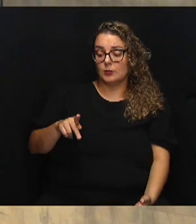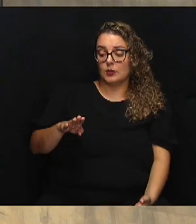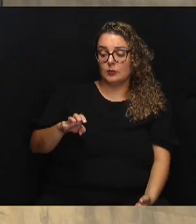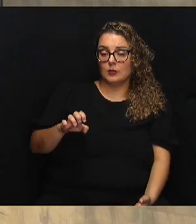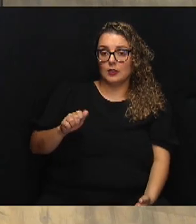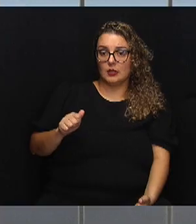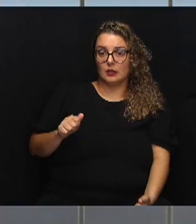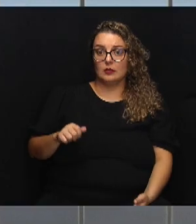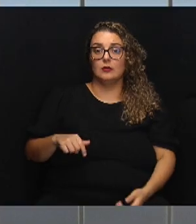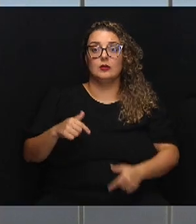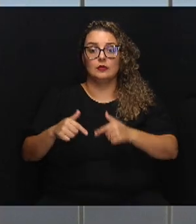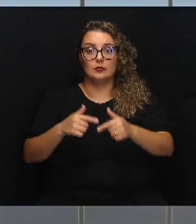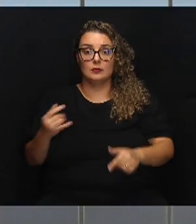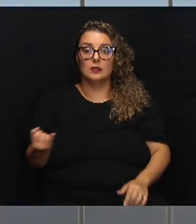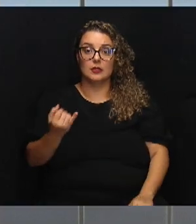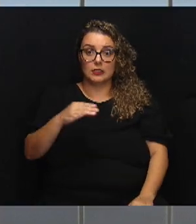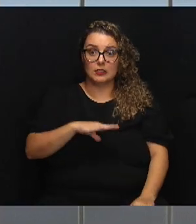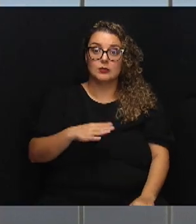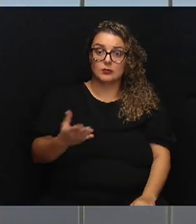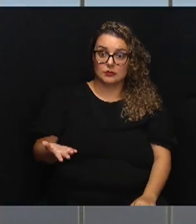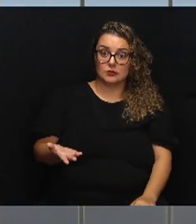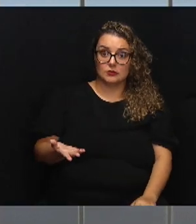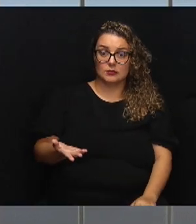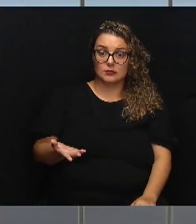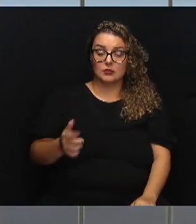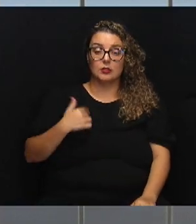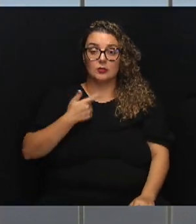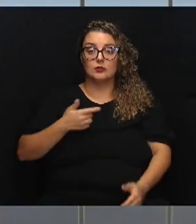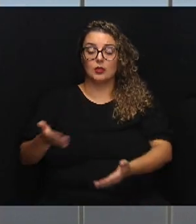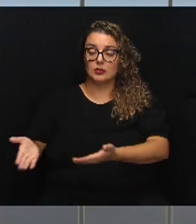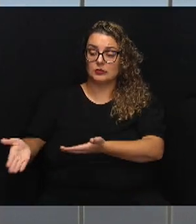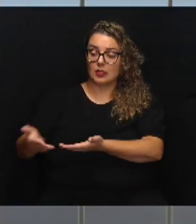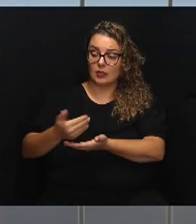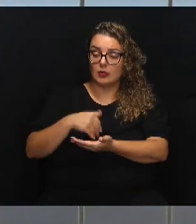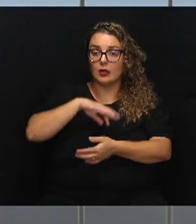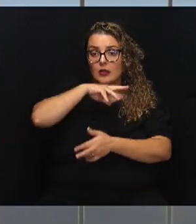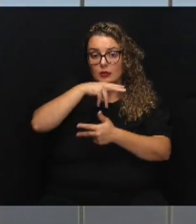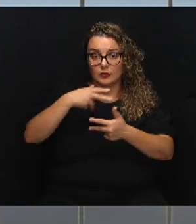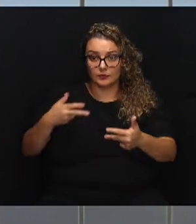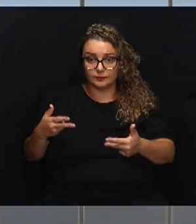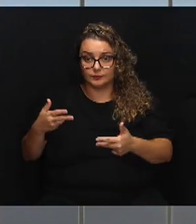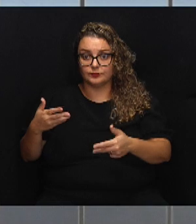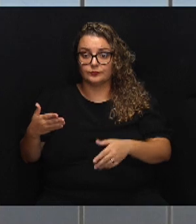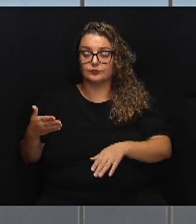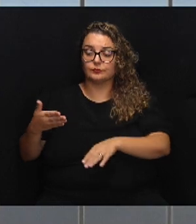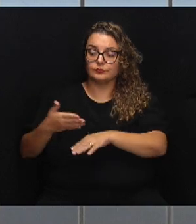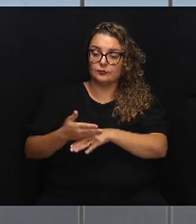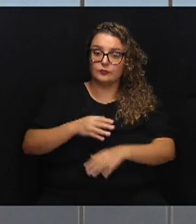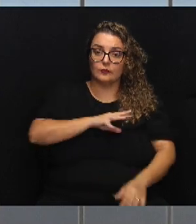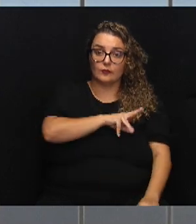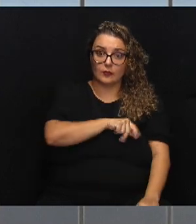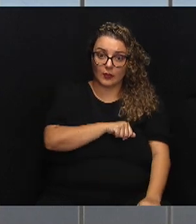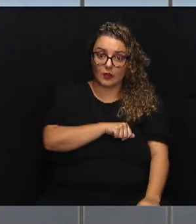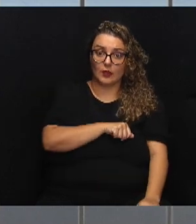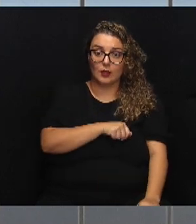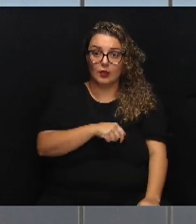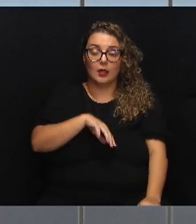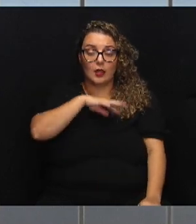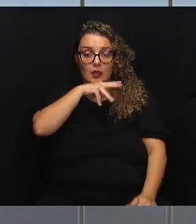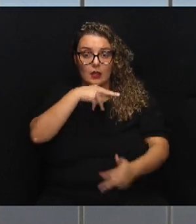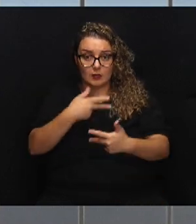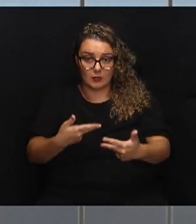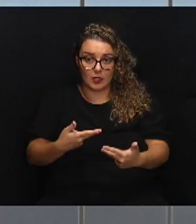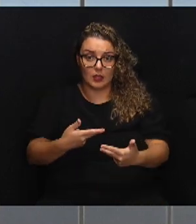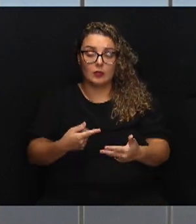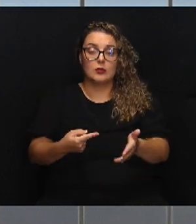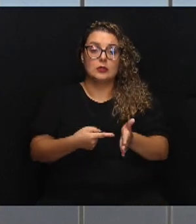bem importante na cidade, né? A gente acolhe os animais que entram através do SAMU Animal, eventualmente através de